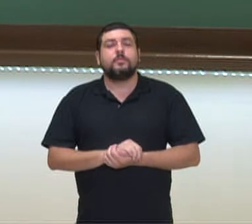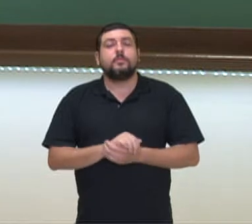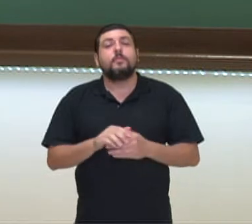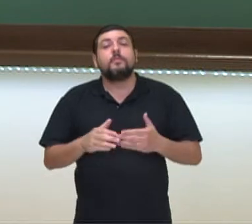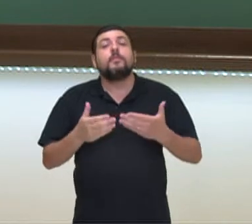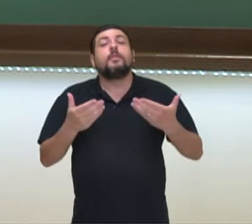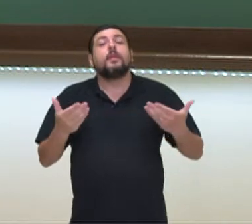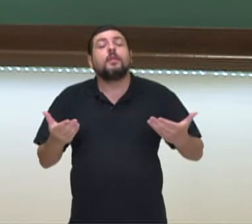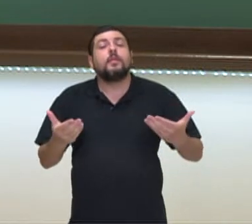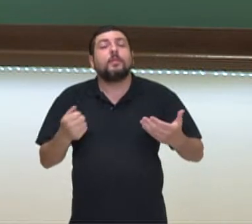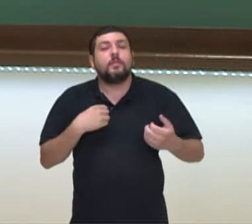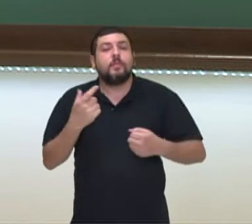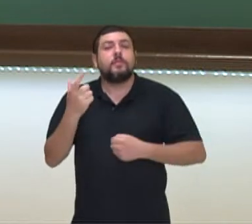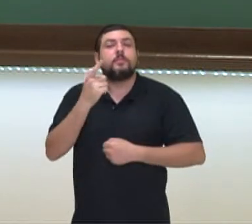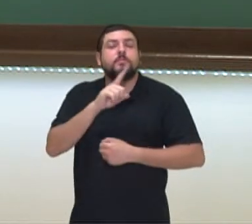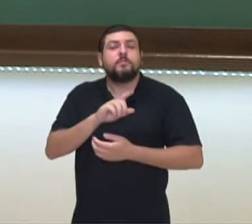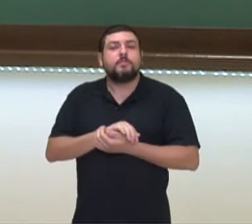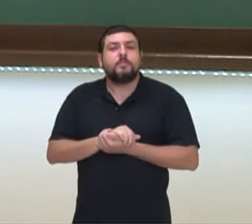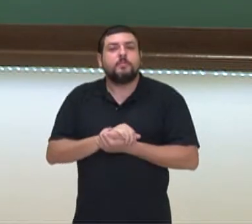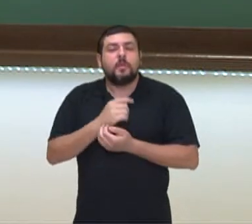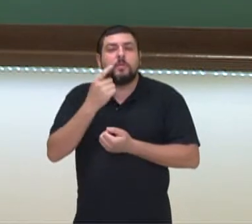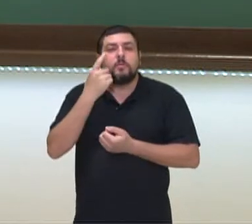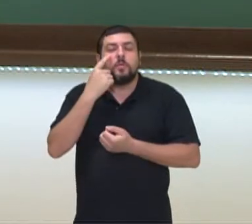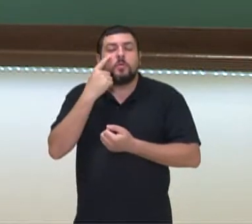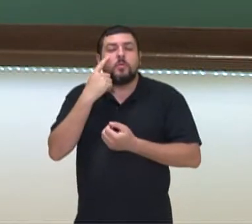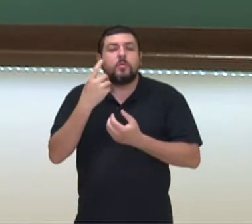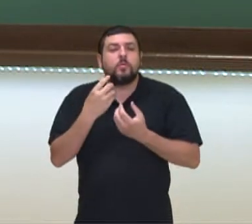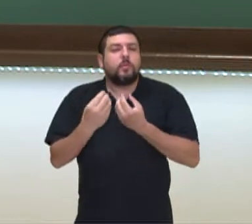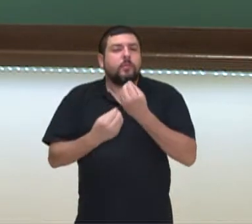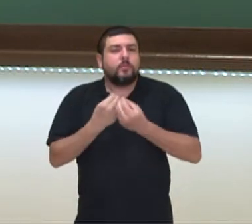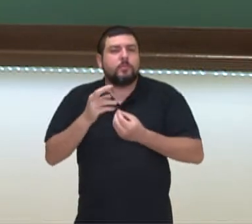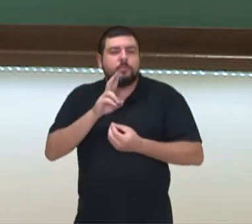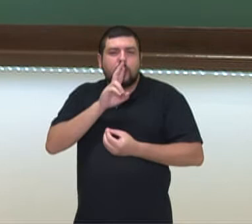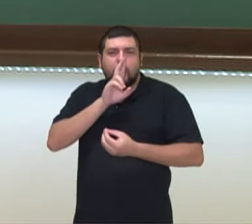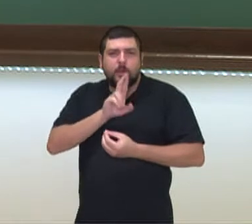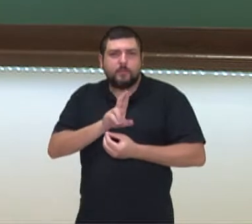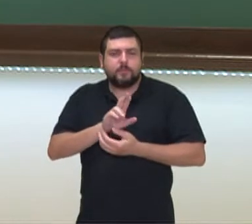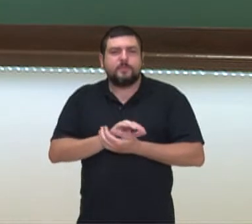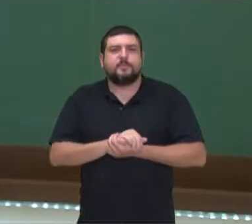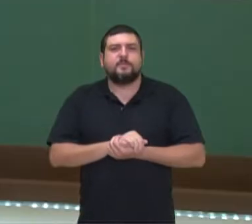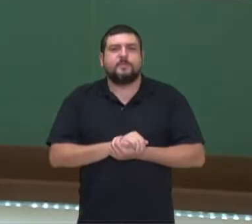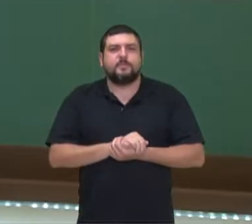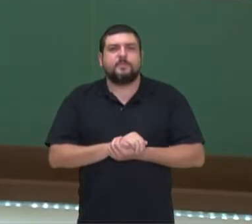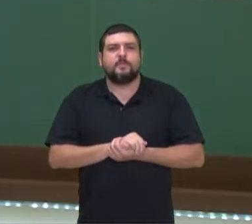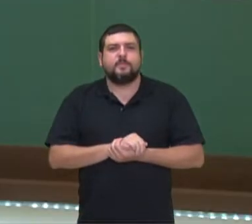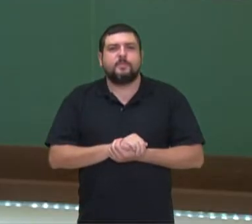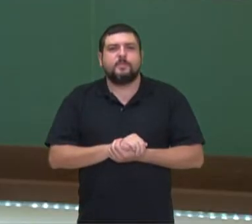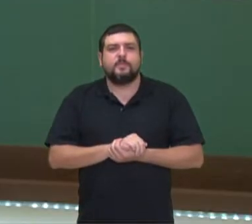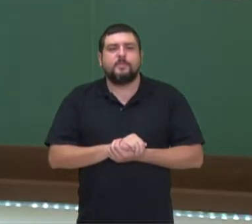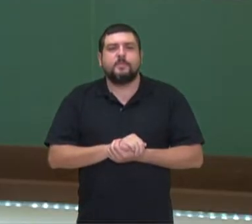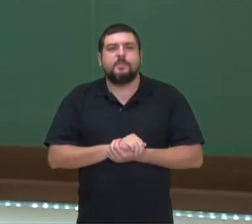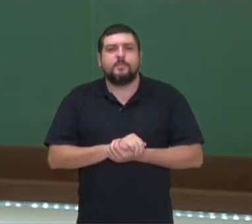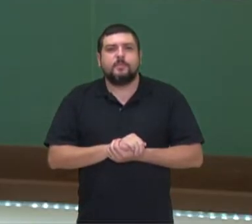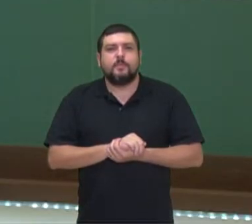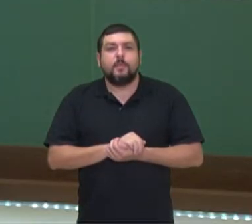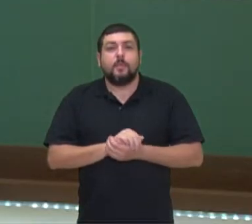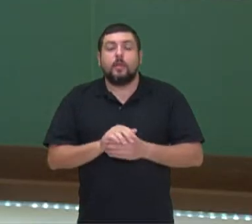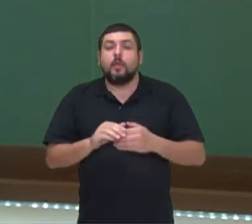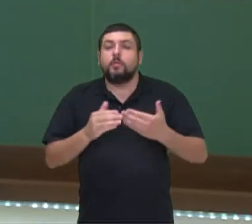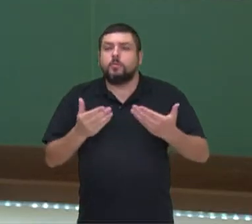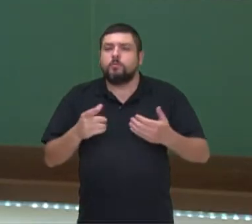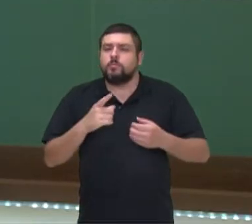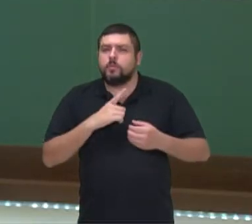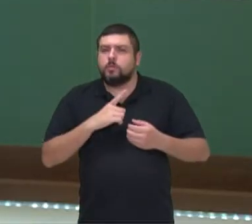aí, galerinha, conseguiram? Vamos ver como é que ficou essa solução? Então, venham aqui comigo. Olha lá. Então, nós temos